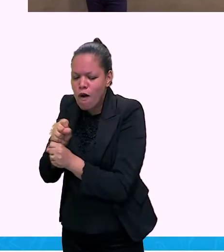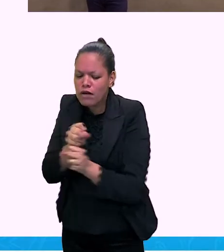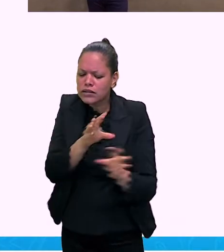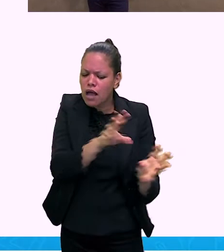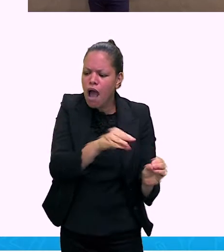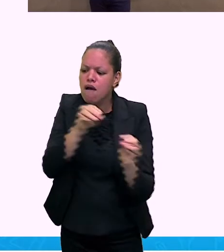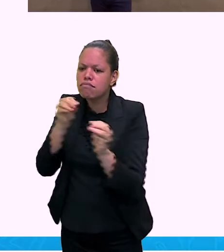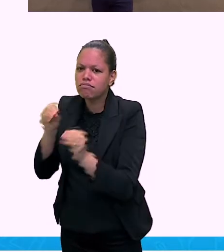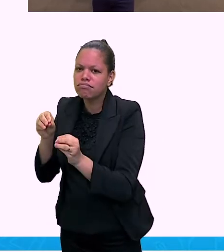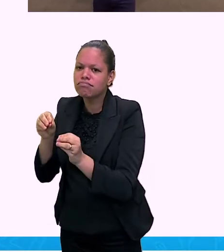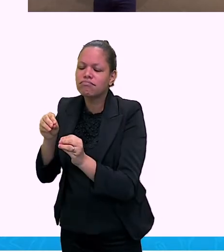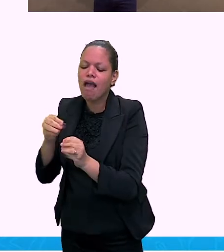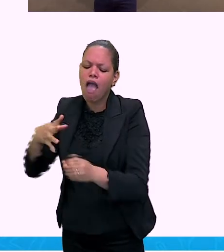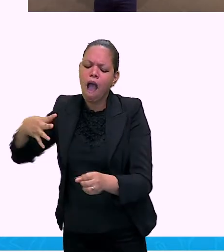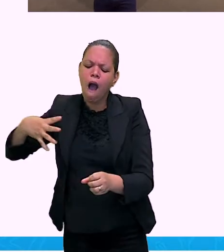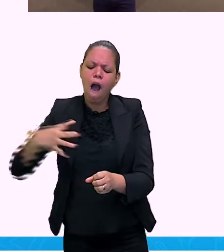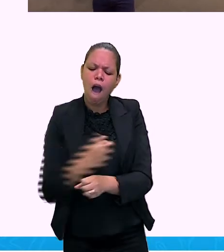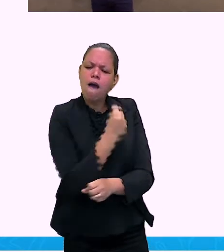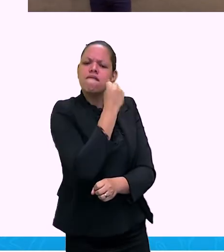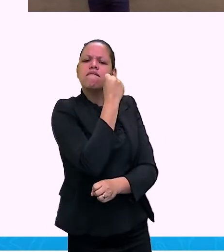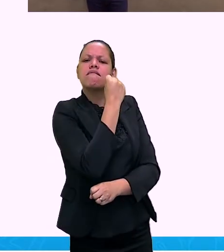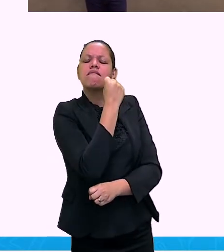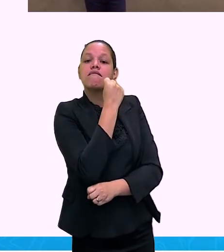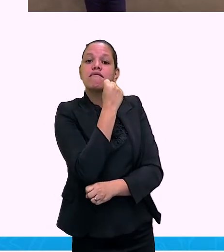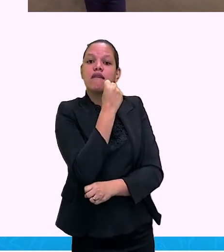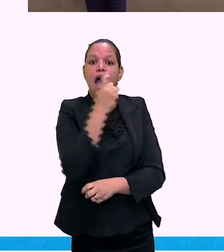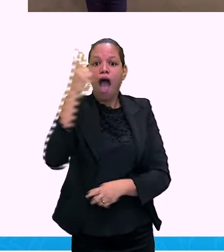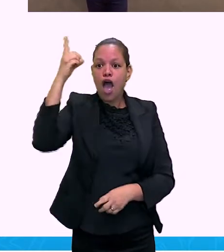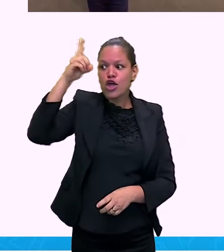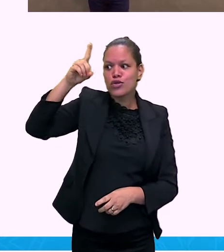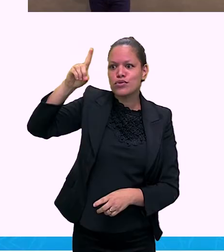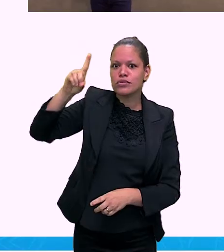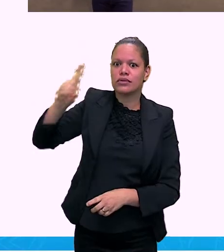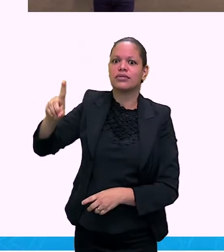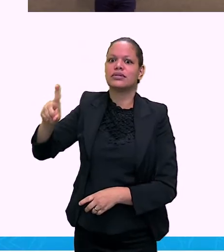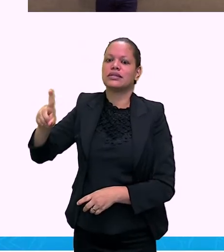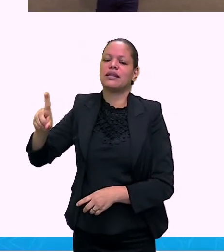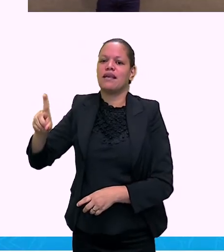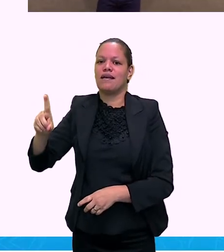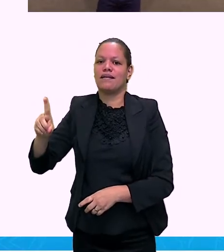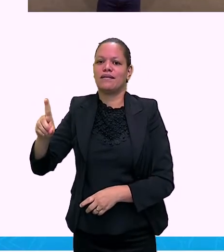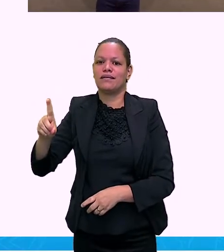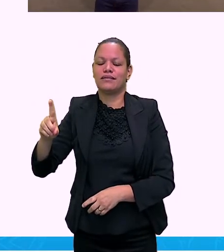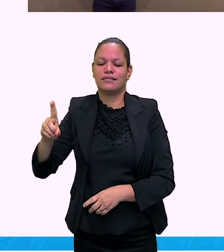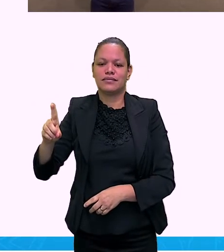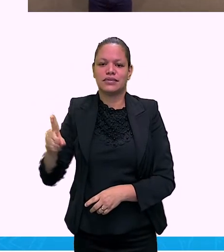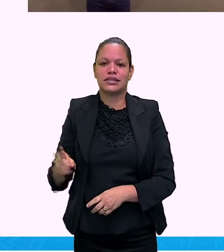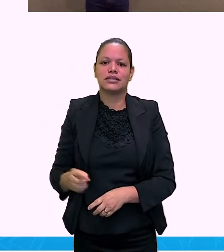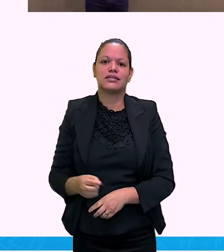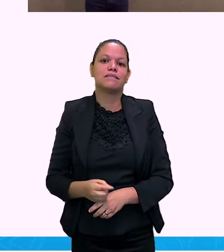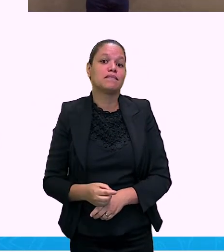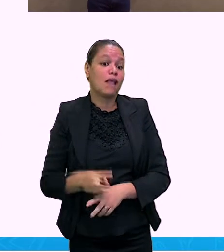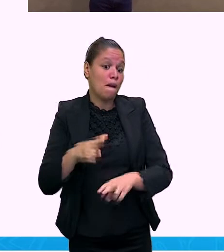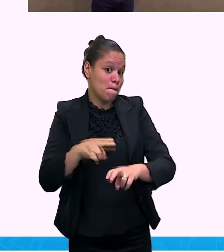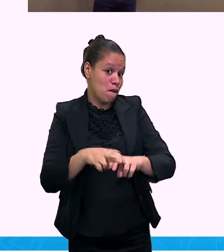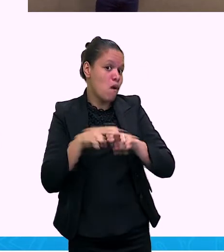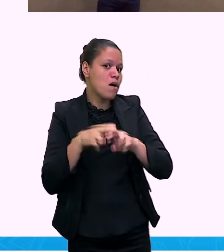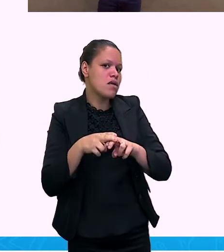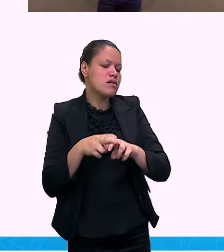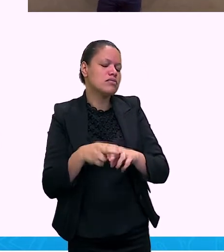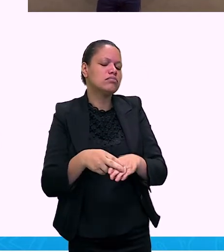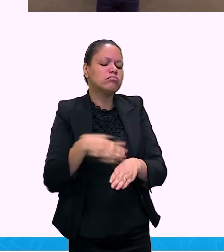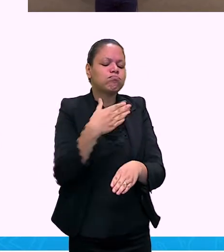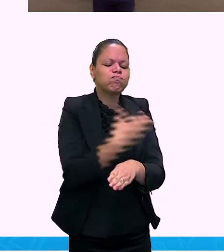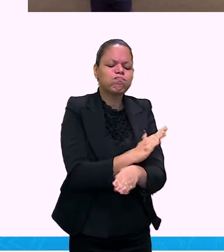iam ganhar, né, dos deuses essas habilidades. Então por isso eles tinham essa prática do